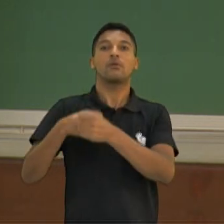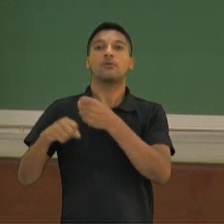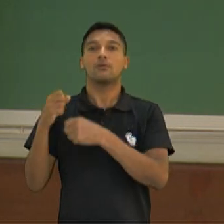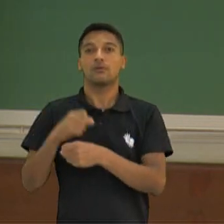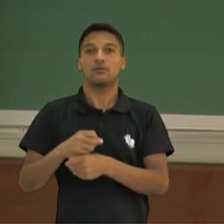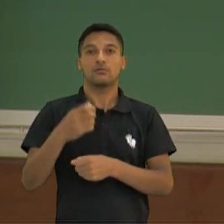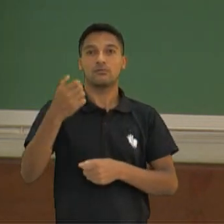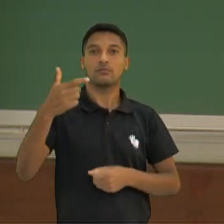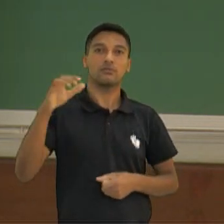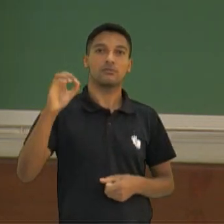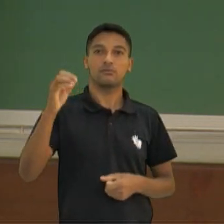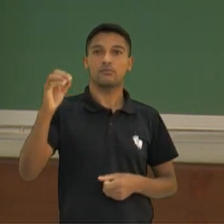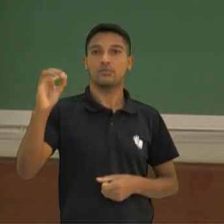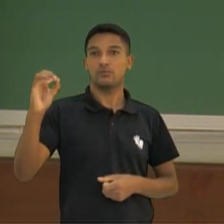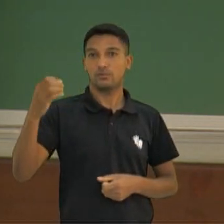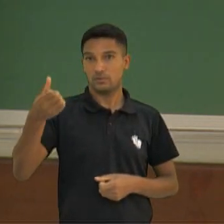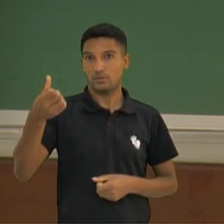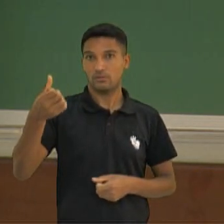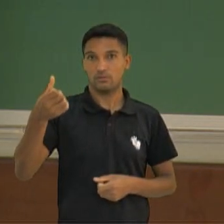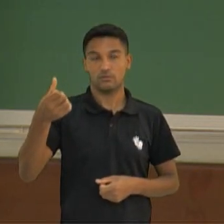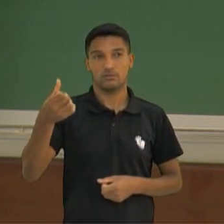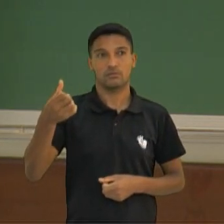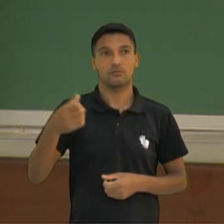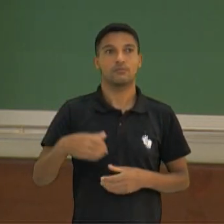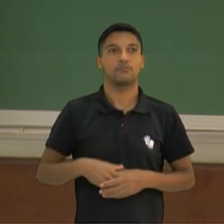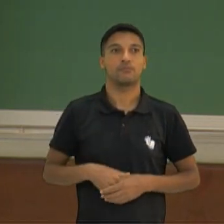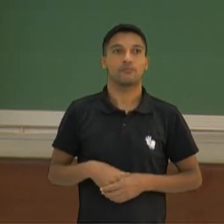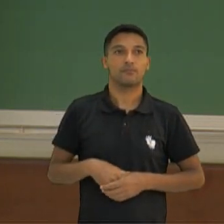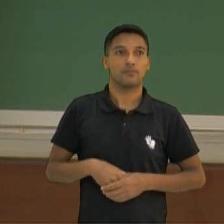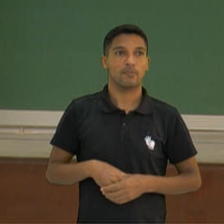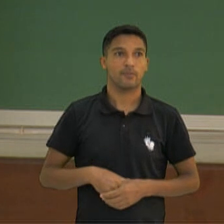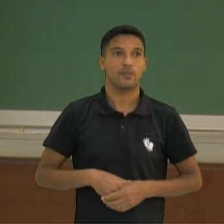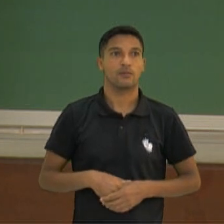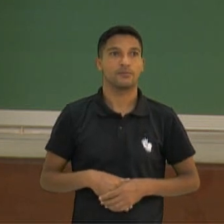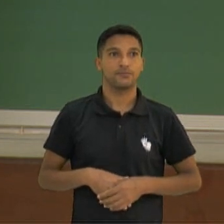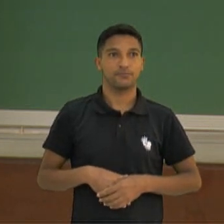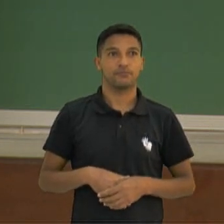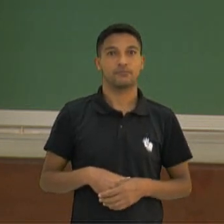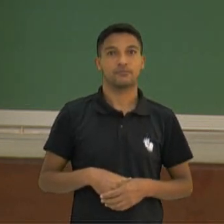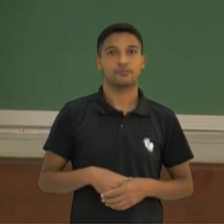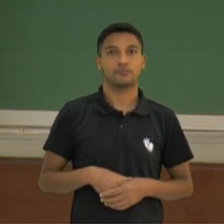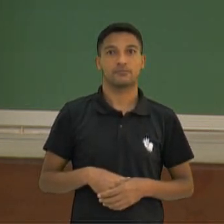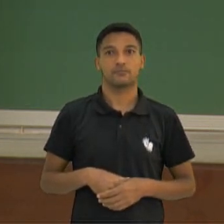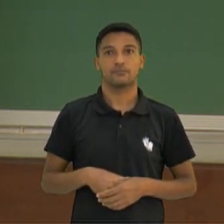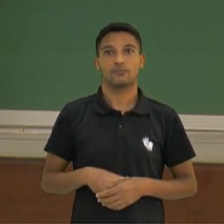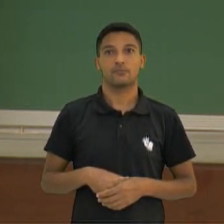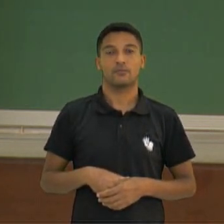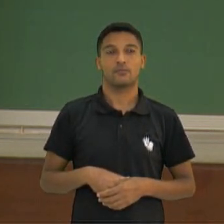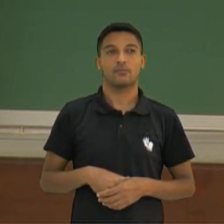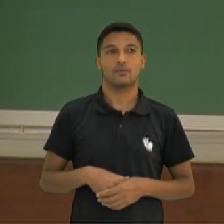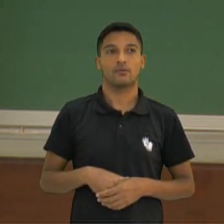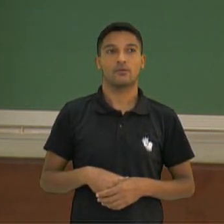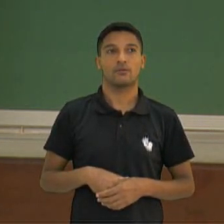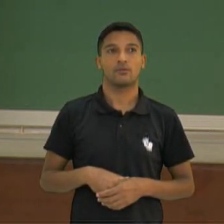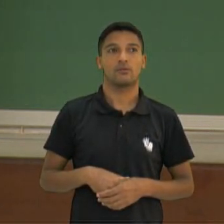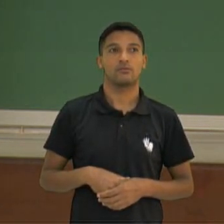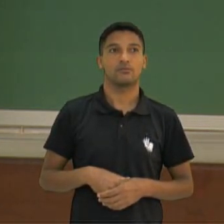que foi uma data ali importante, para aparecerem com mais